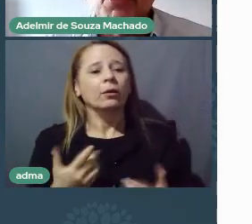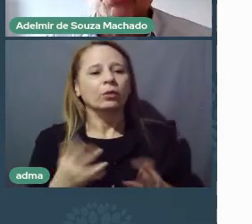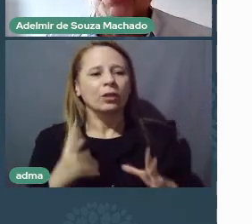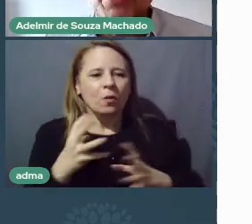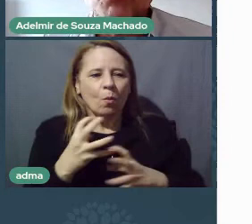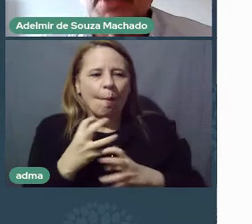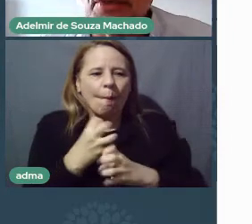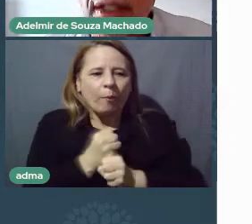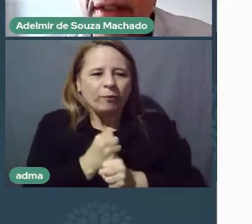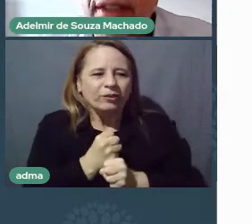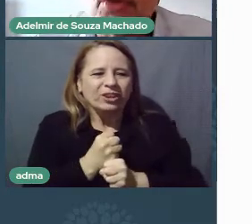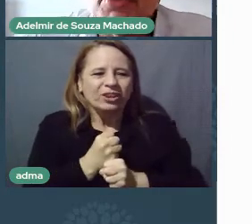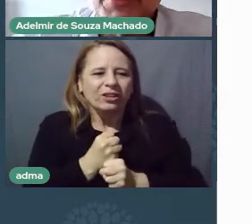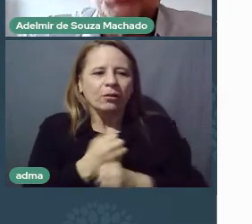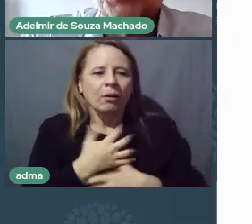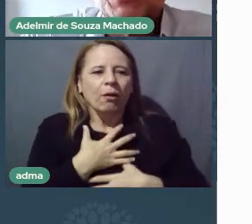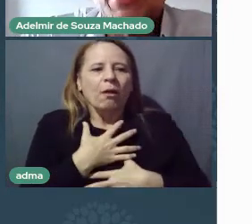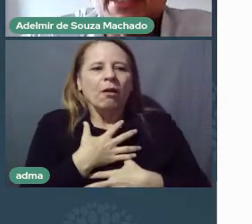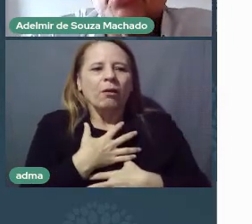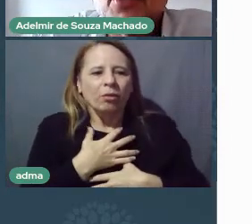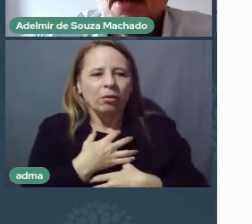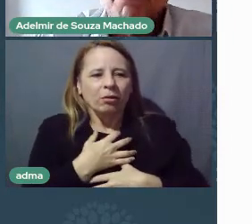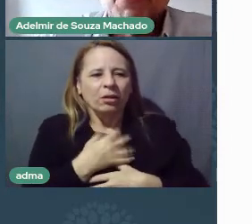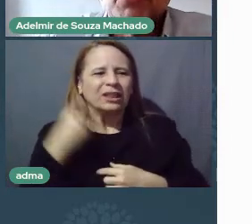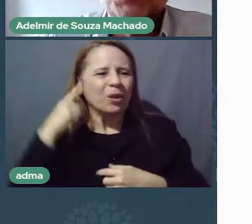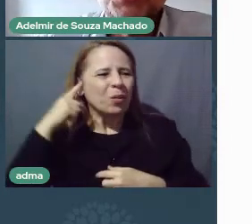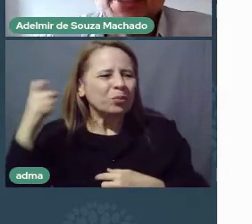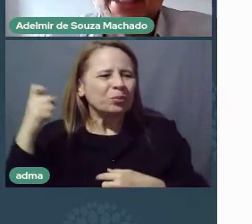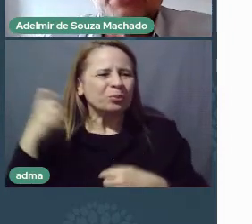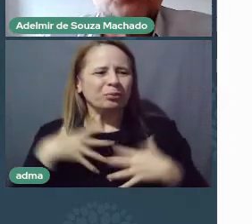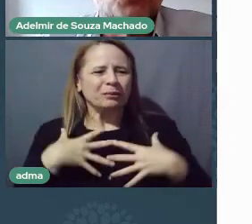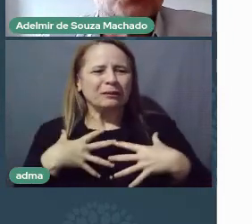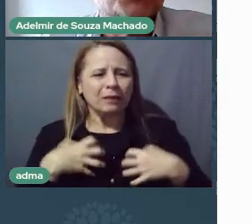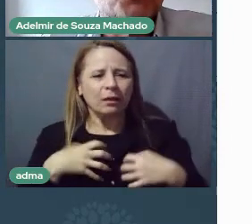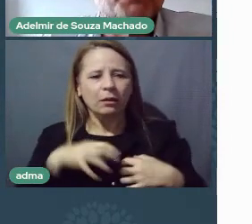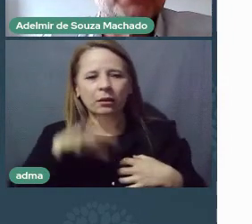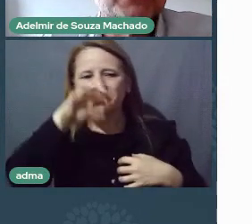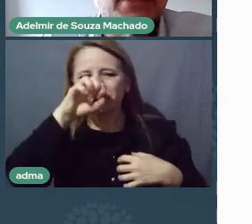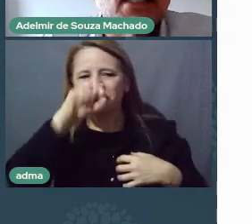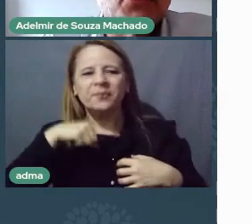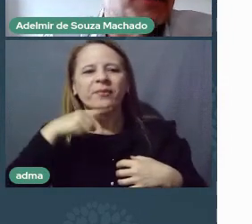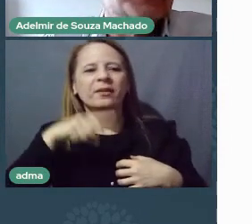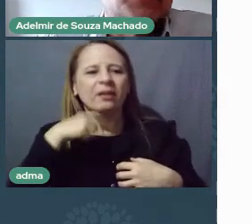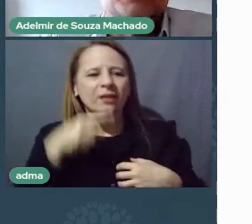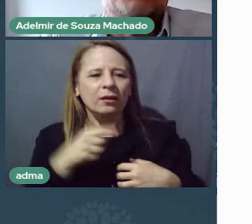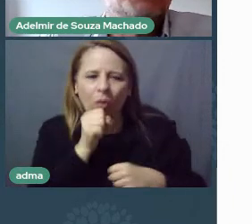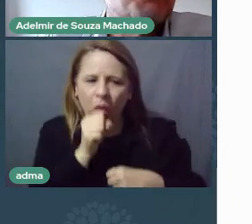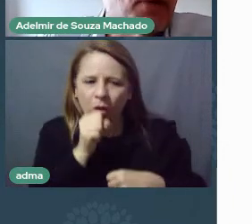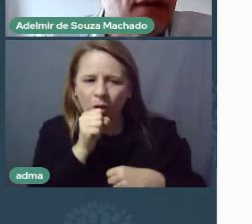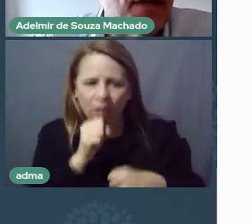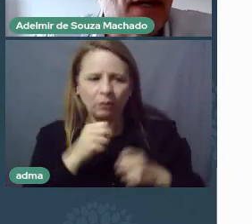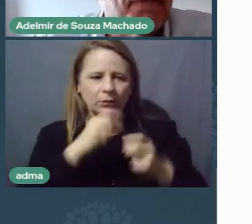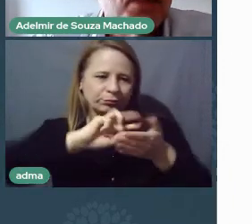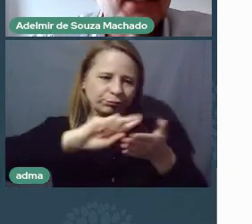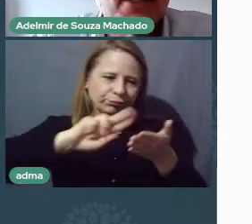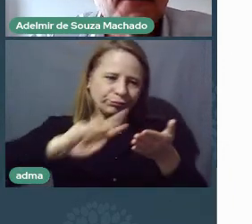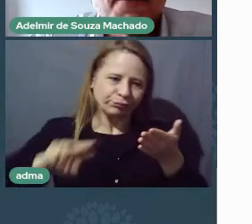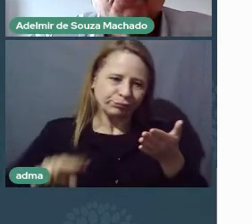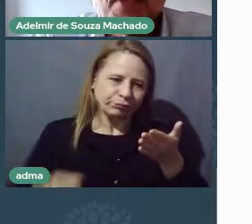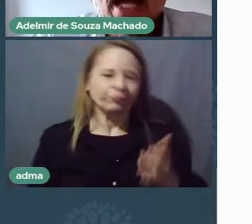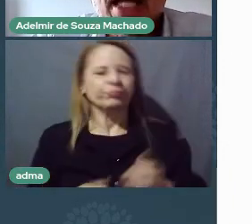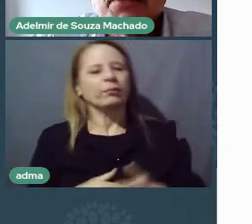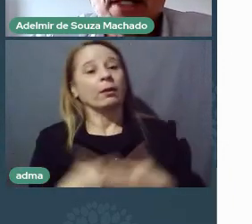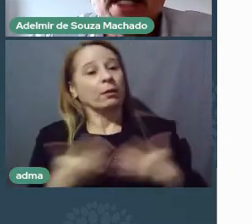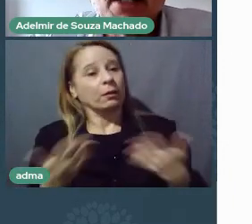fechando esse brônquio e causando aqueles sintomas de chiado, falta de ar, tosse, opressão, etc. E por aí vai.